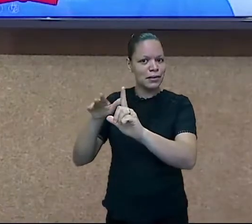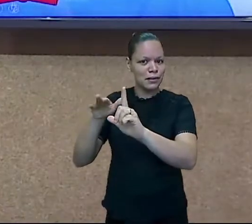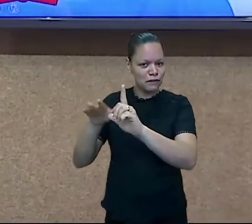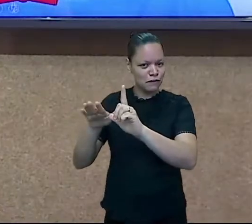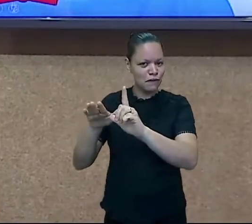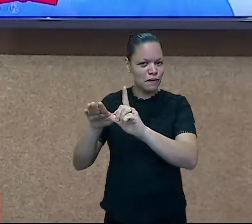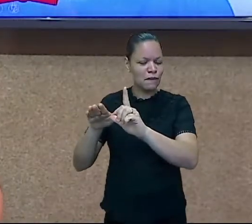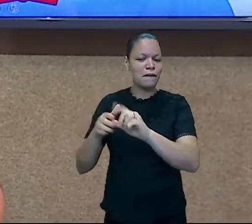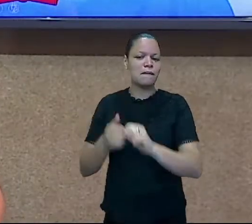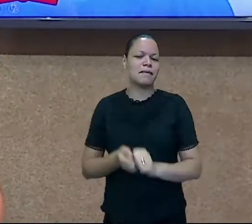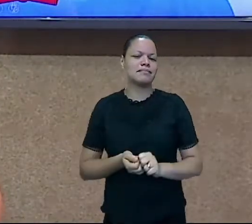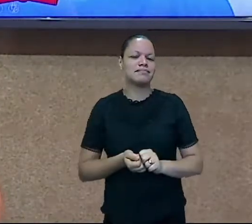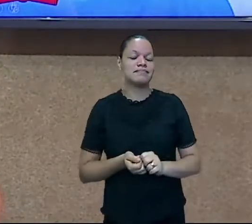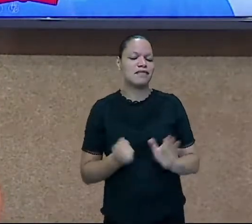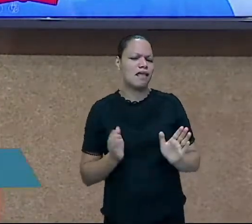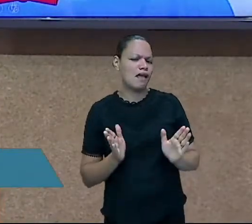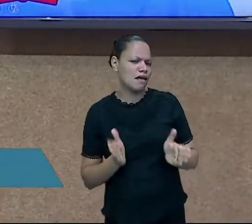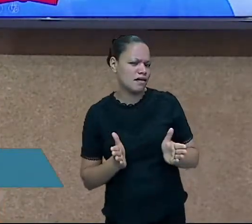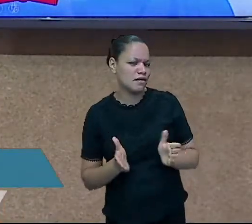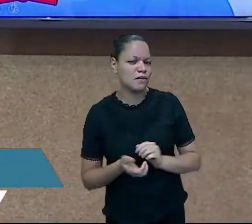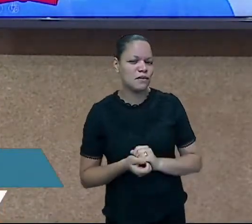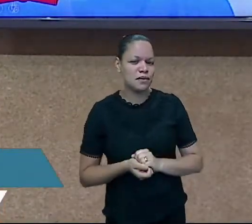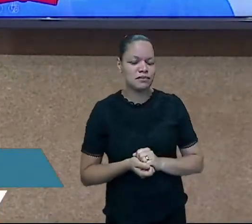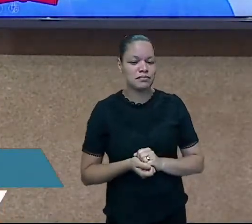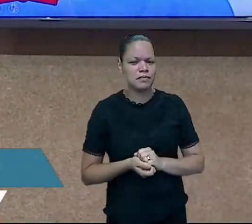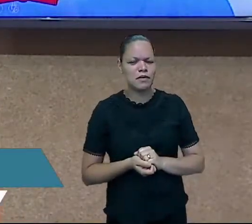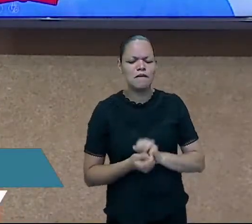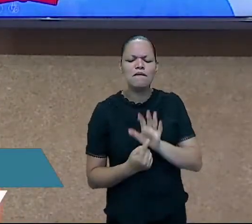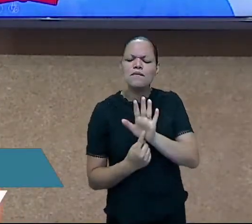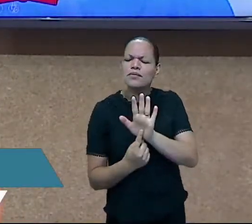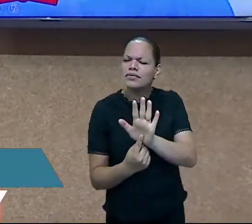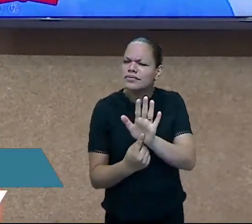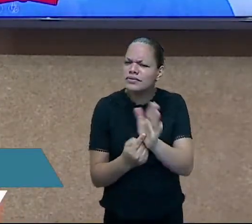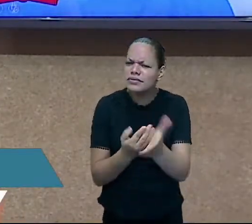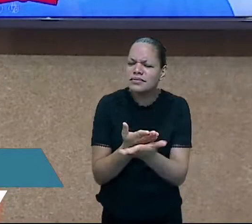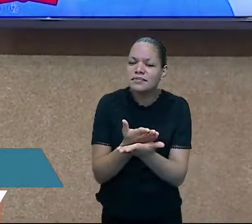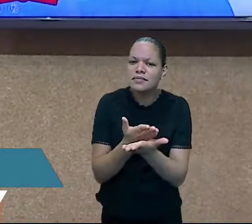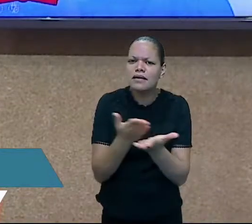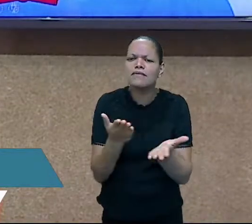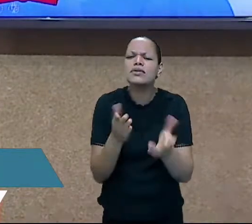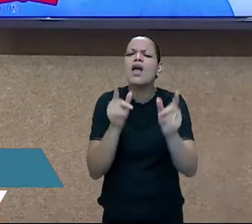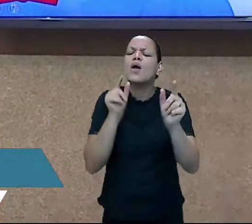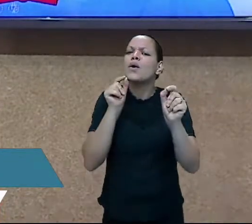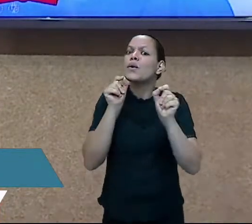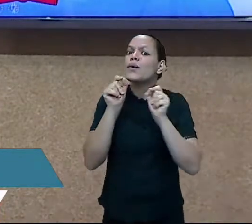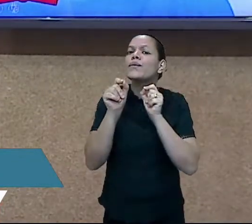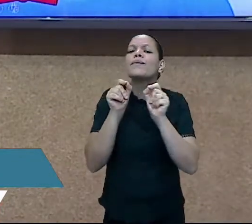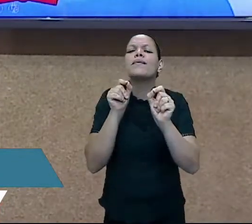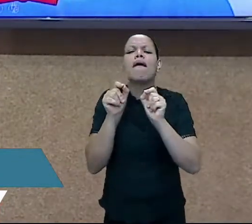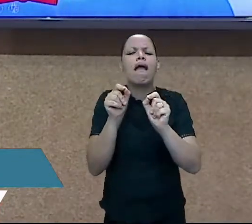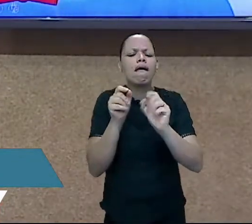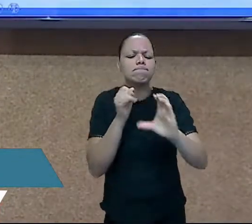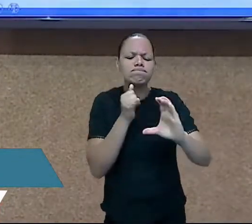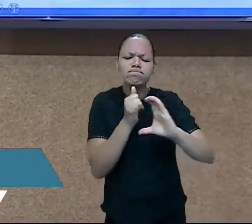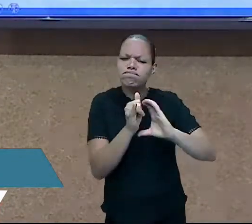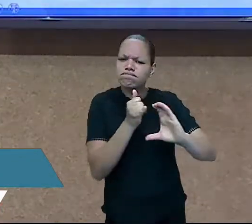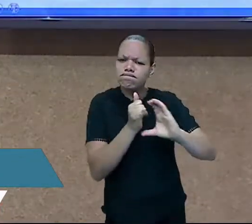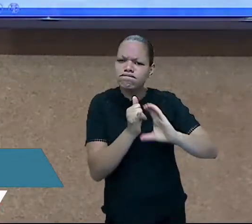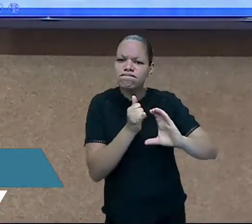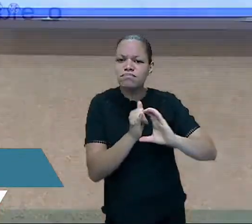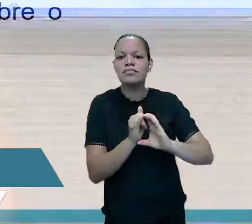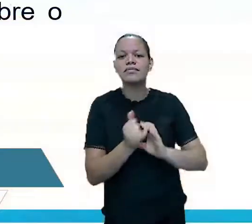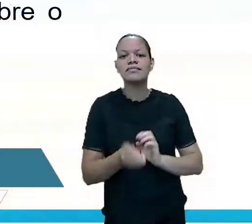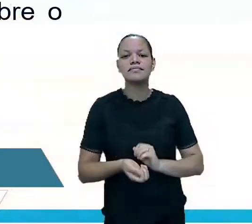videoaulas, eu vou agora definir junto com você o que é uma fábula.